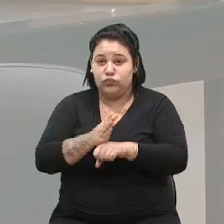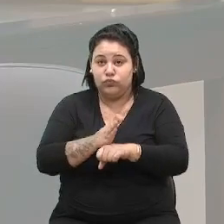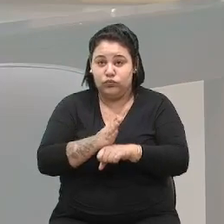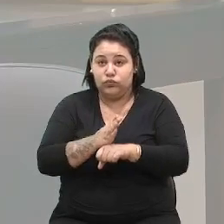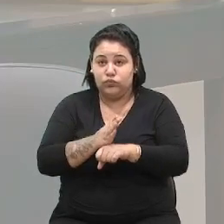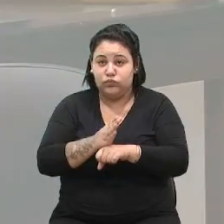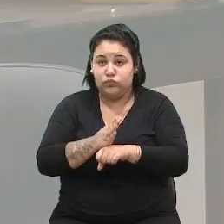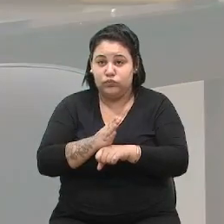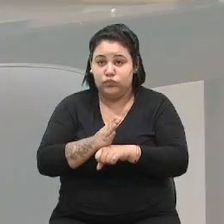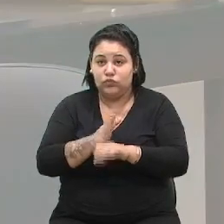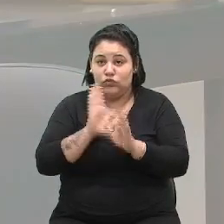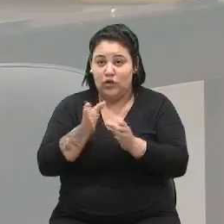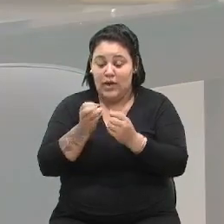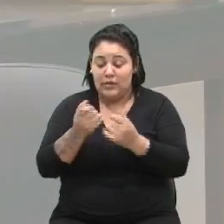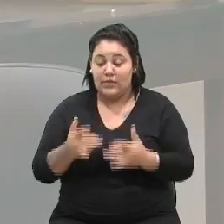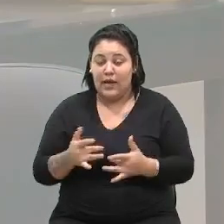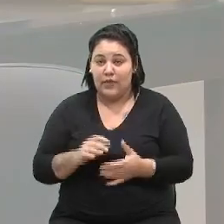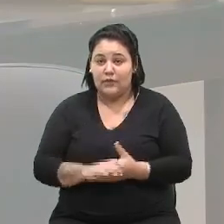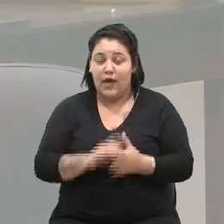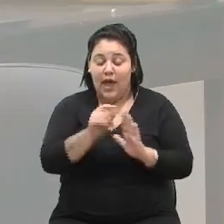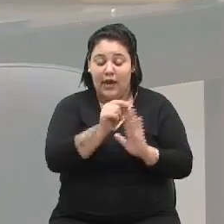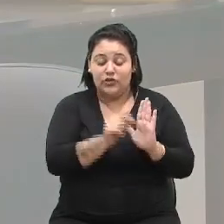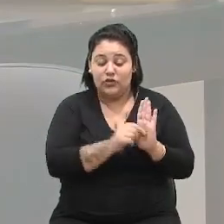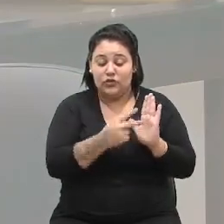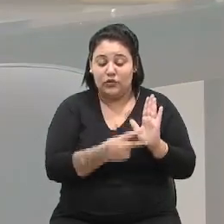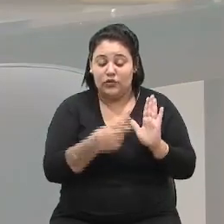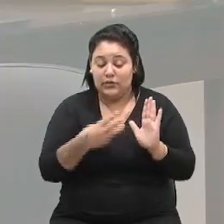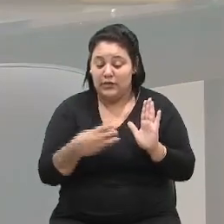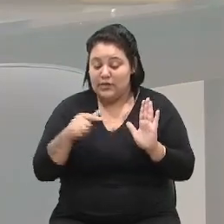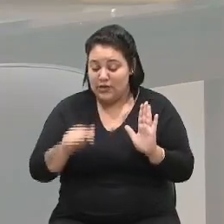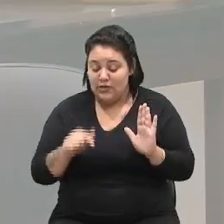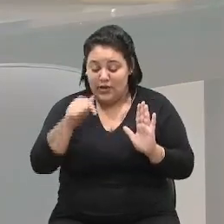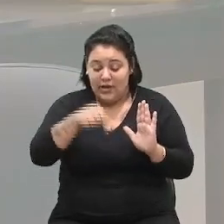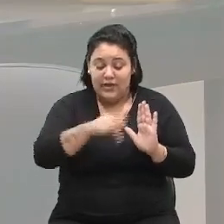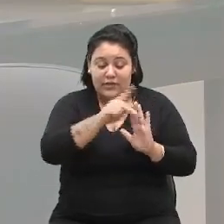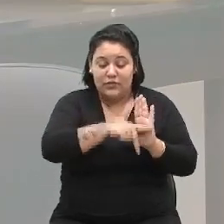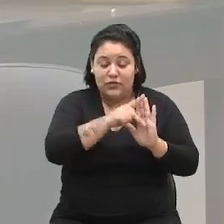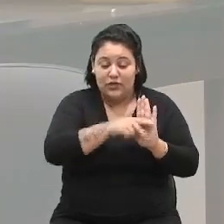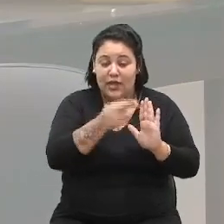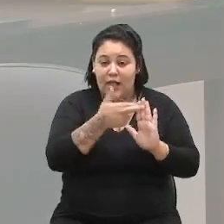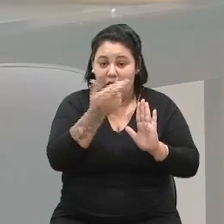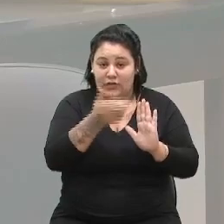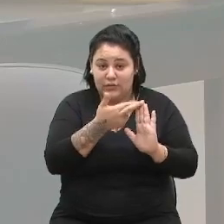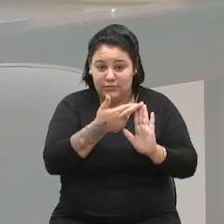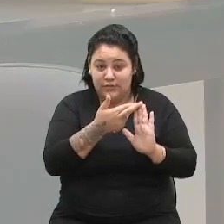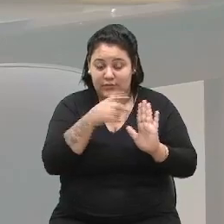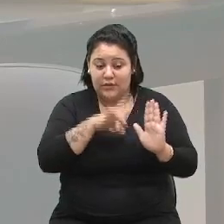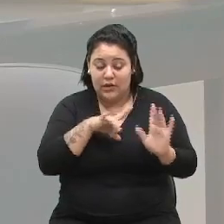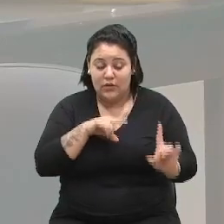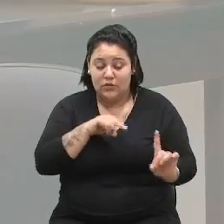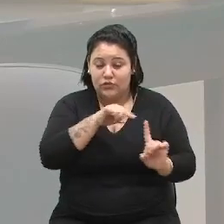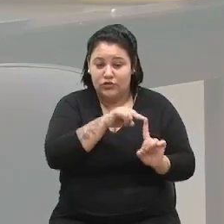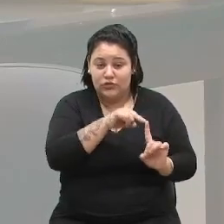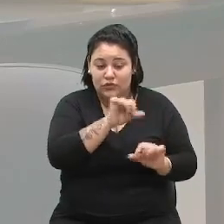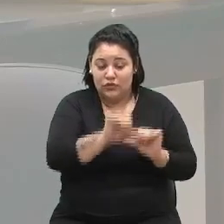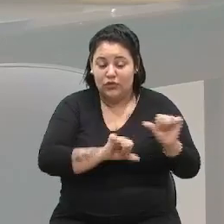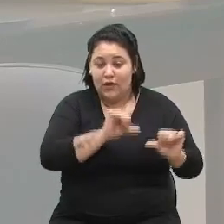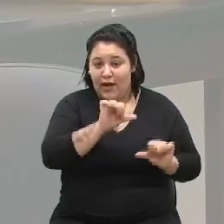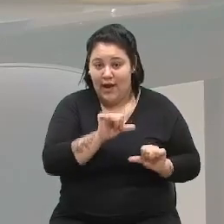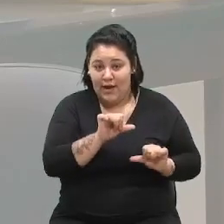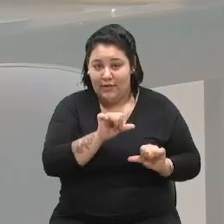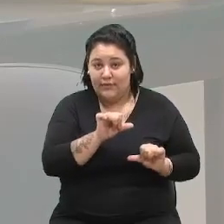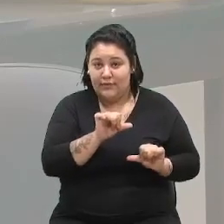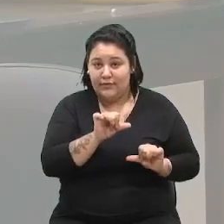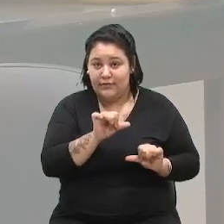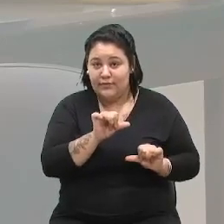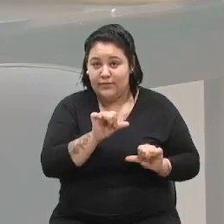elencado. Artigo 237. O projeto de resolução que vise alterar, reformar